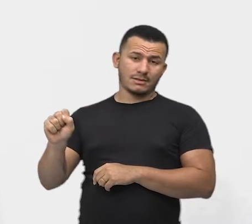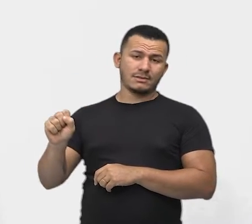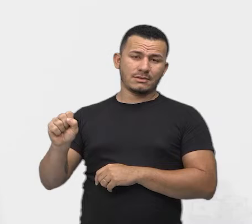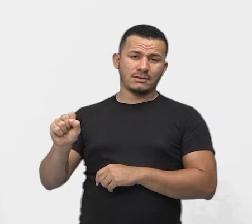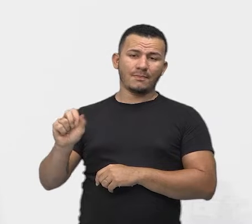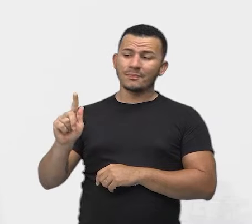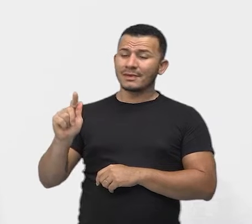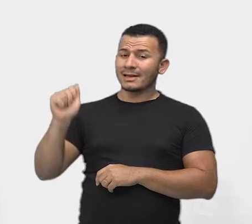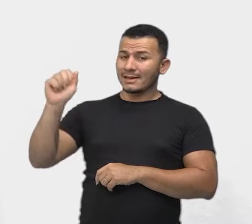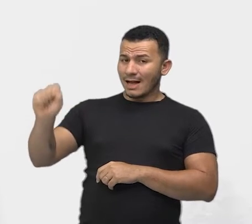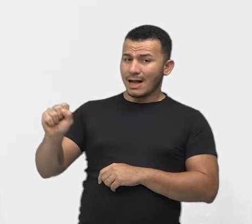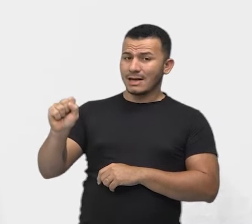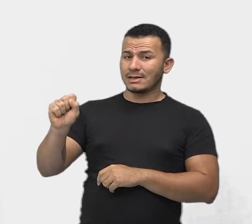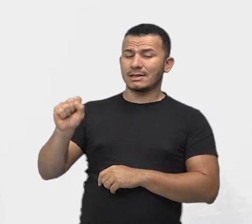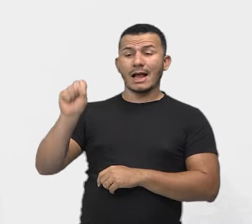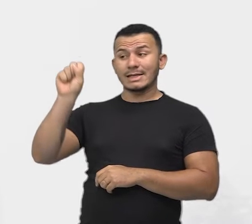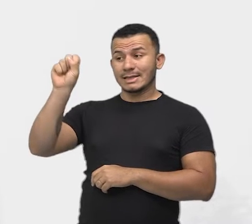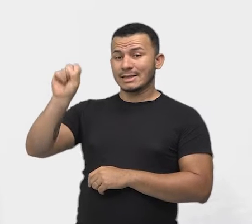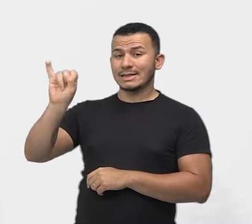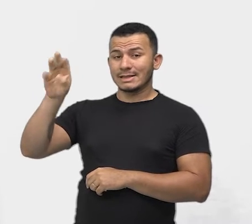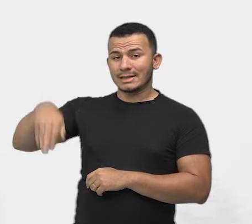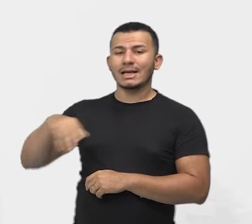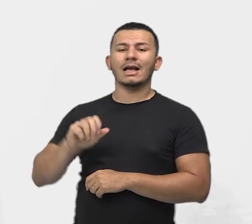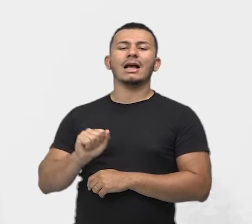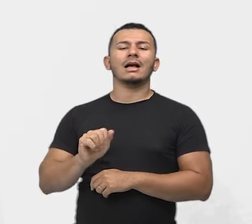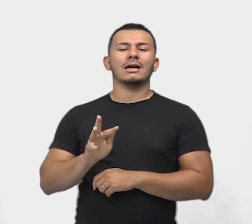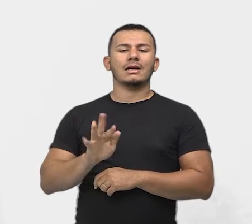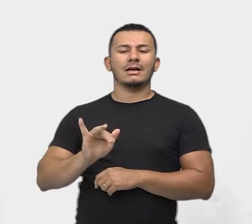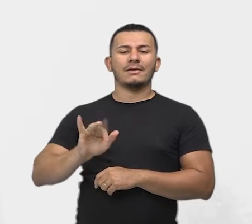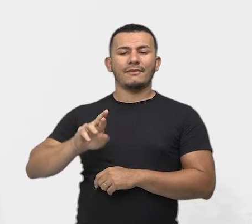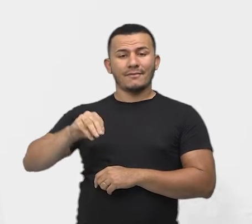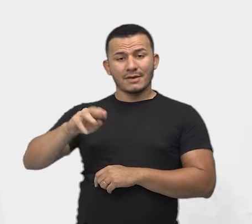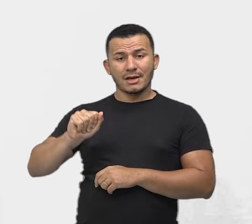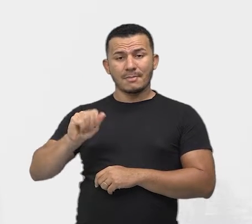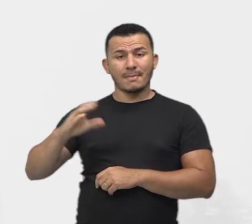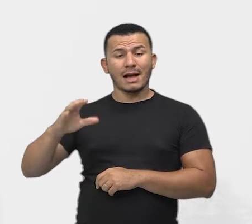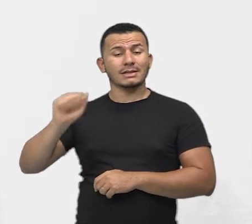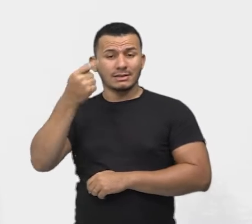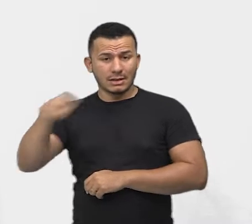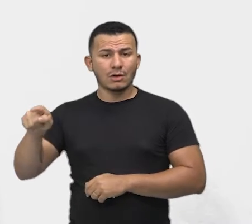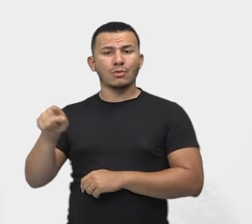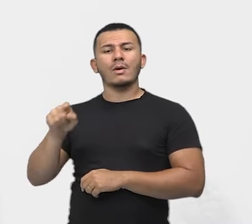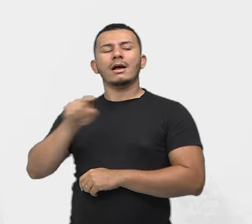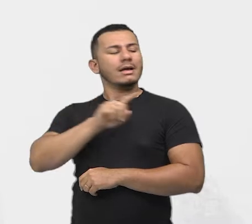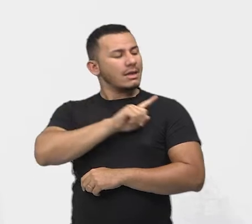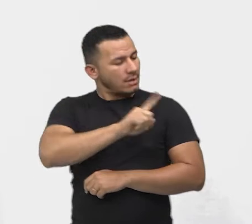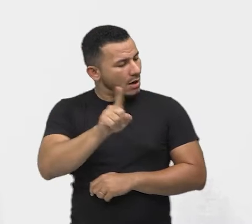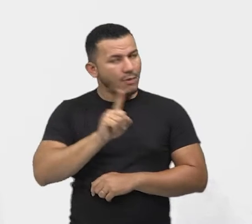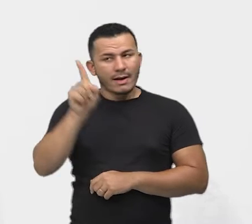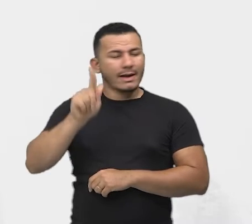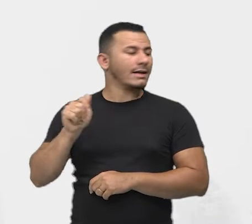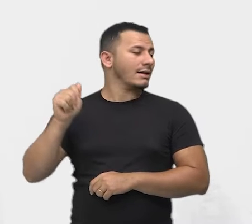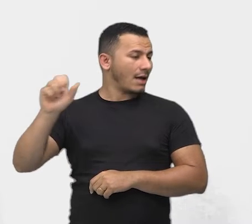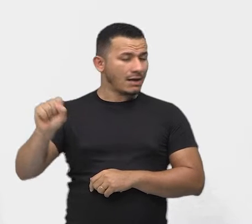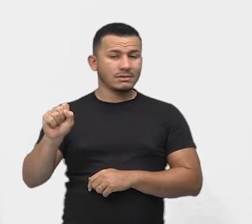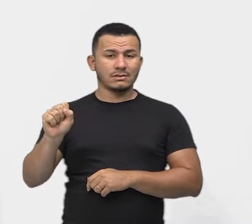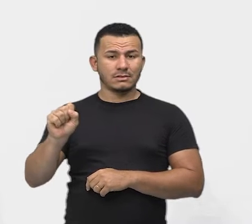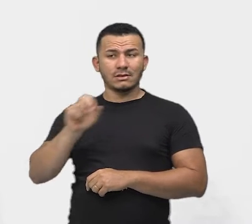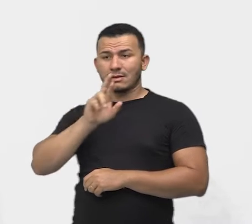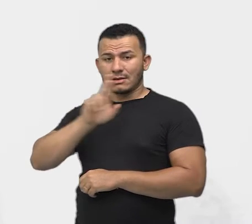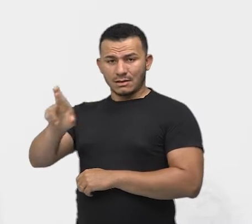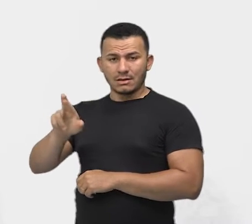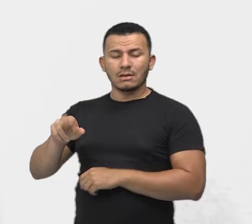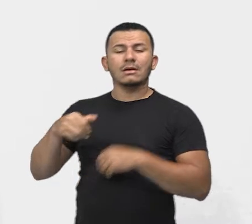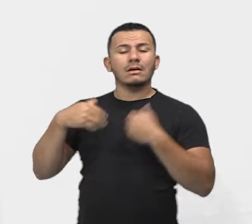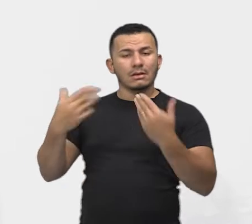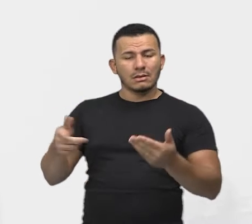uma afirmação. Ok? Então, percebo que, de acordo com essa entonação, com a intenção que nós temos relacionada ao enunciado